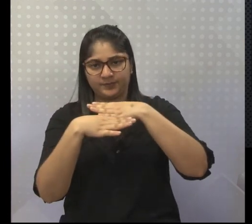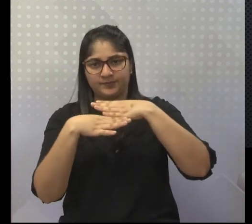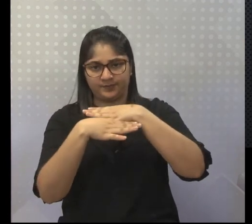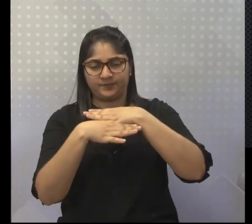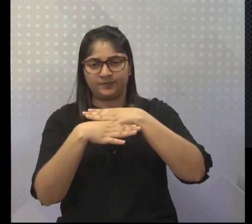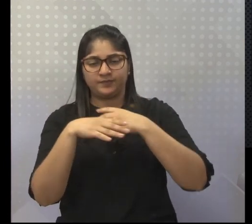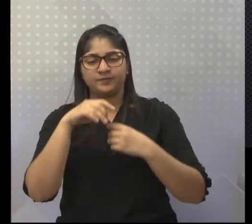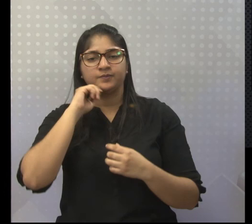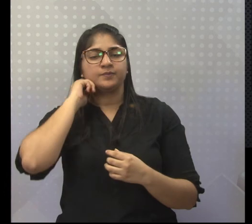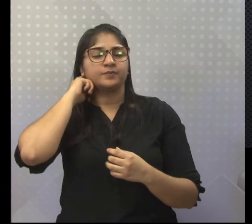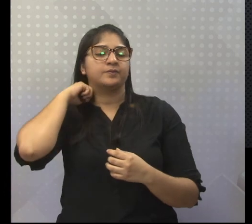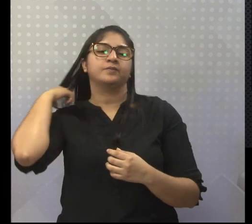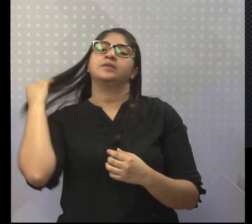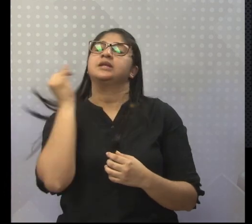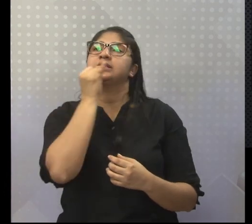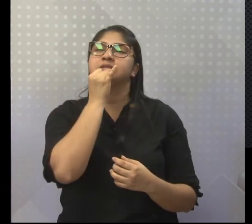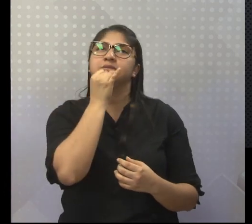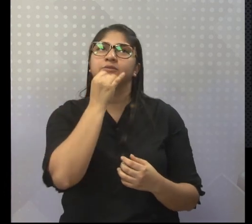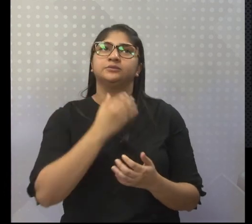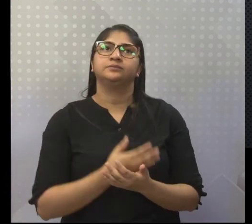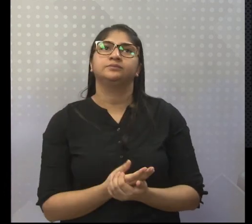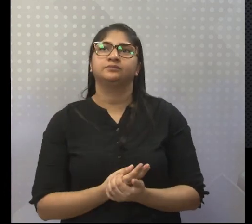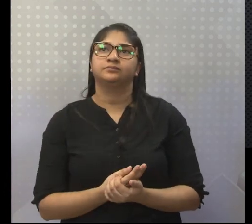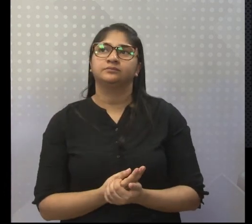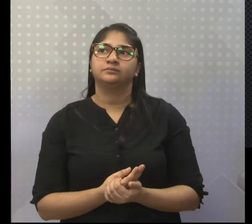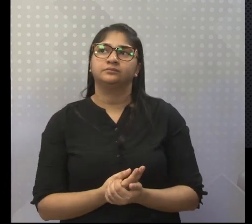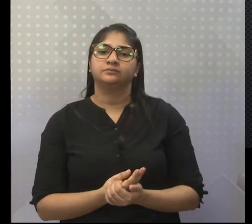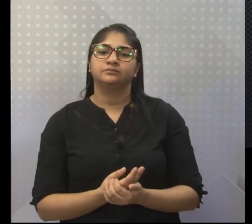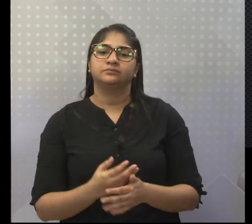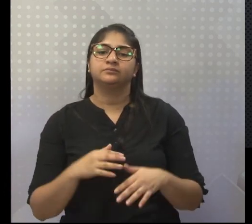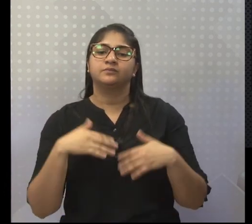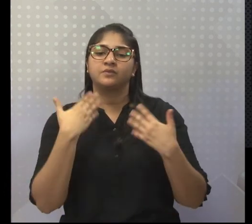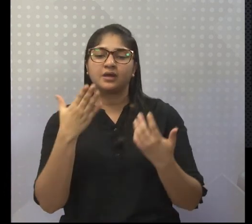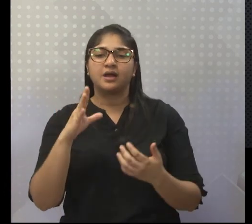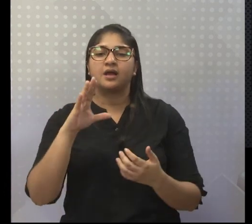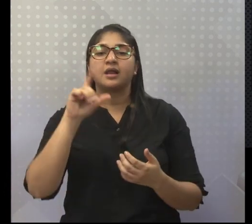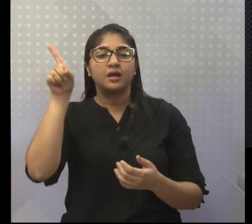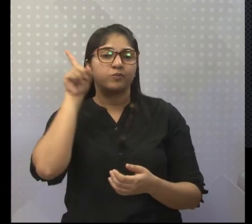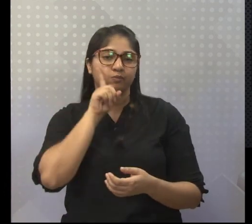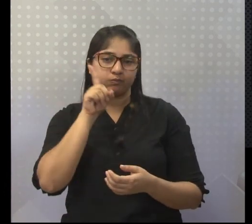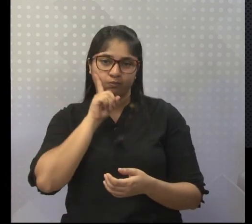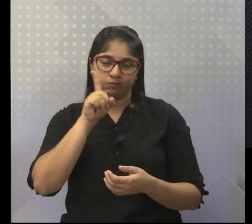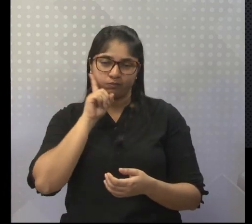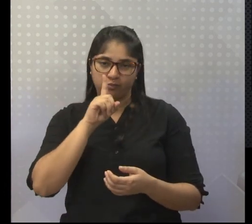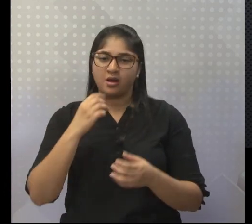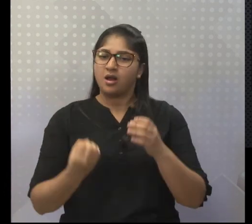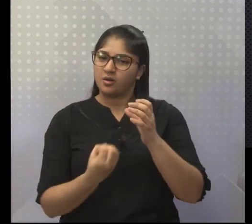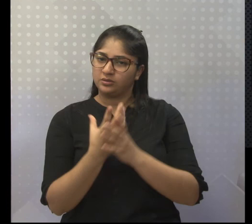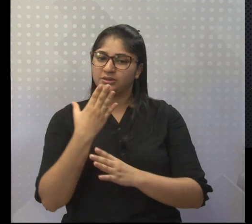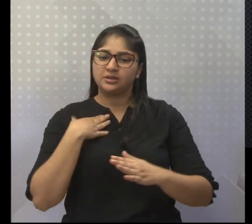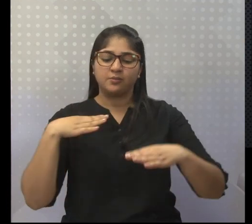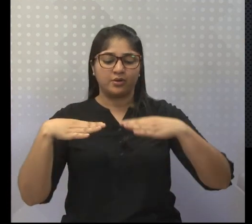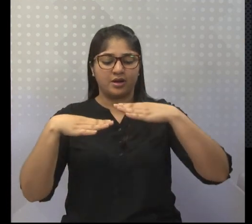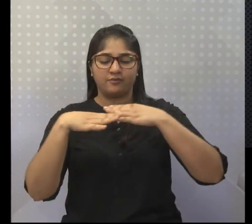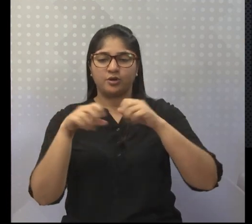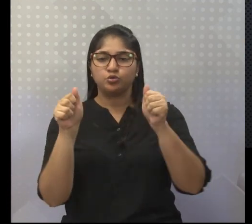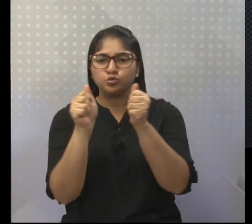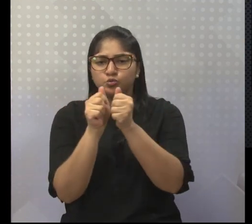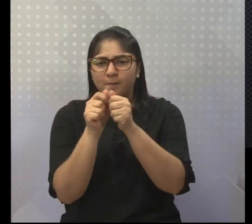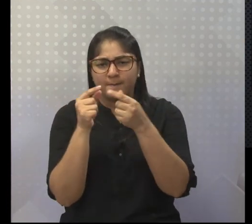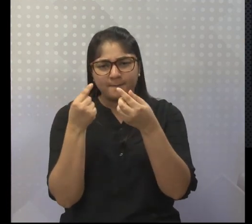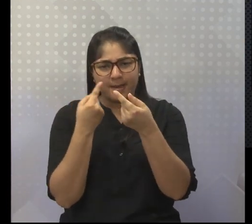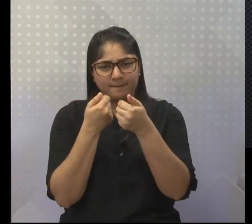conservativos quem por exemplo acontece na falha de santo andré lá na califórnia estados unidos são esse